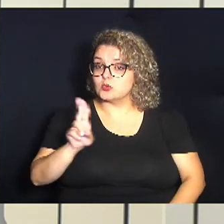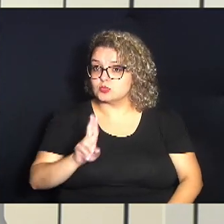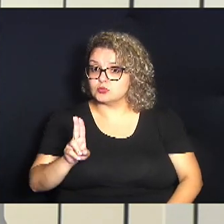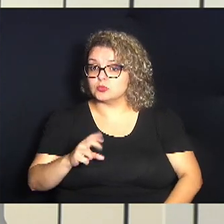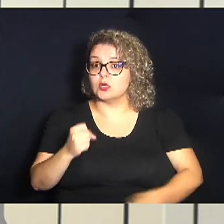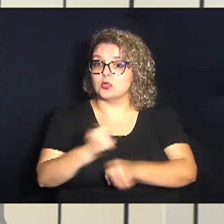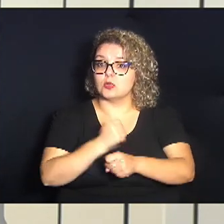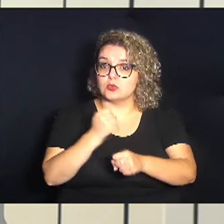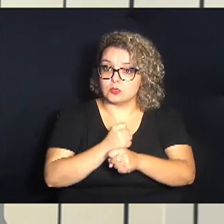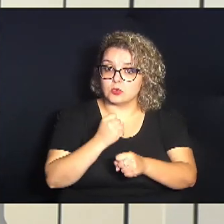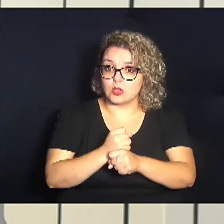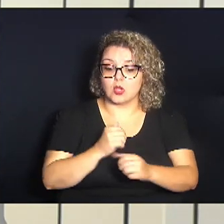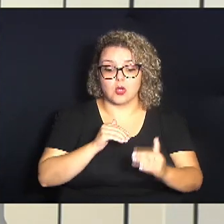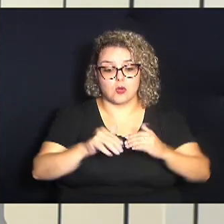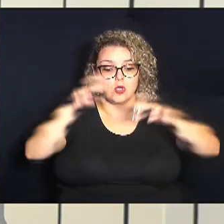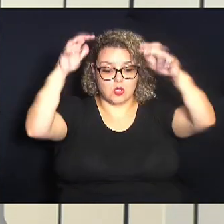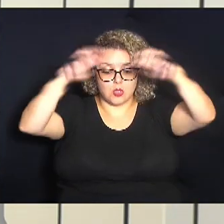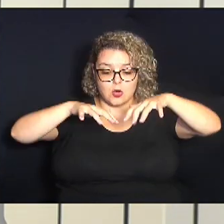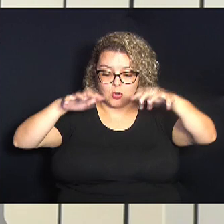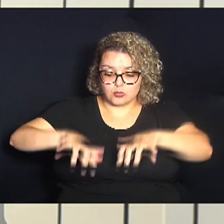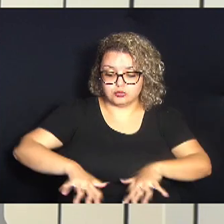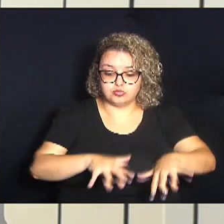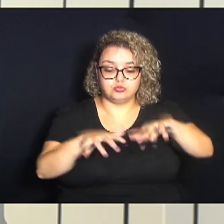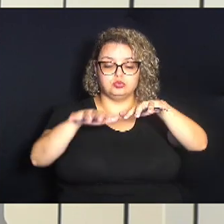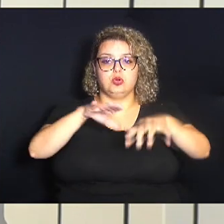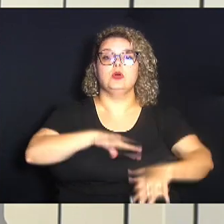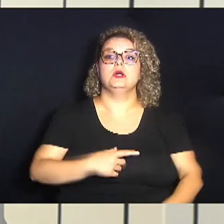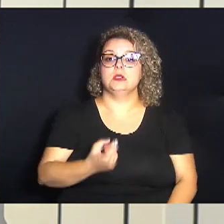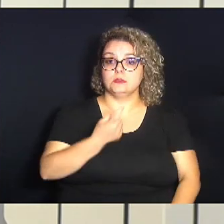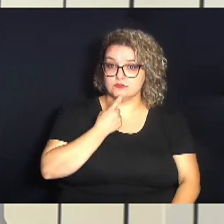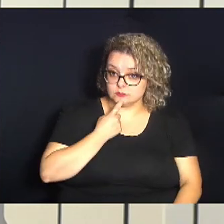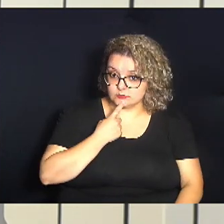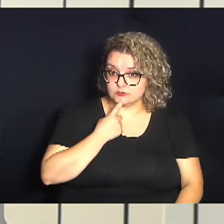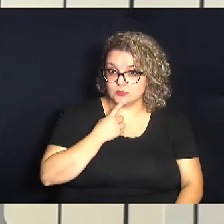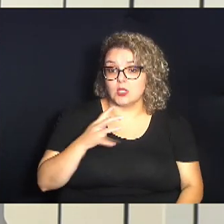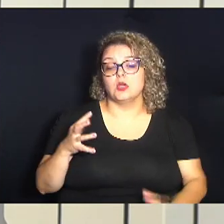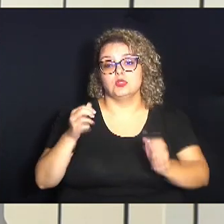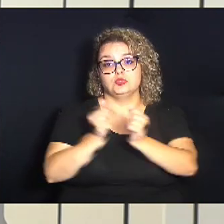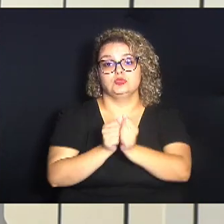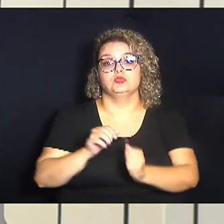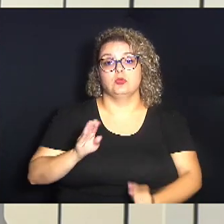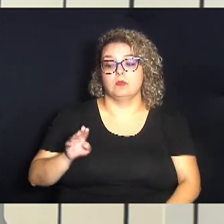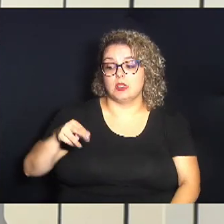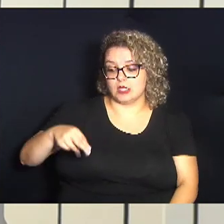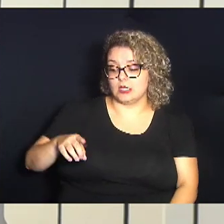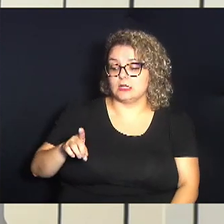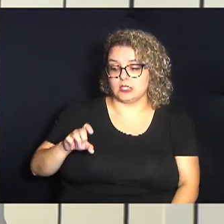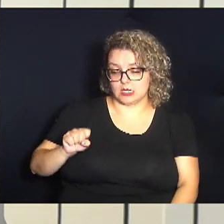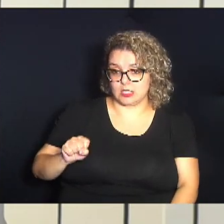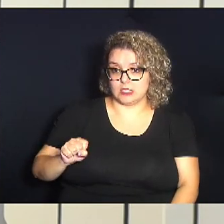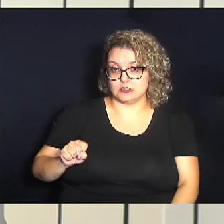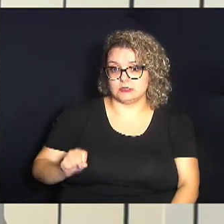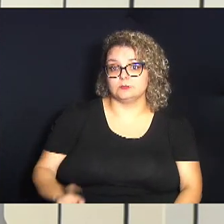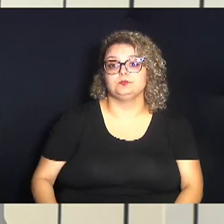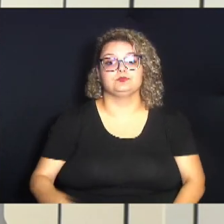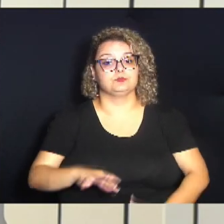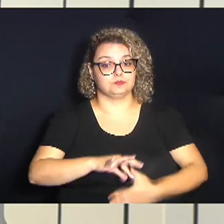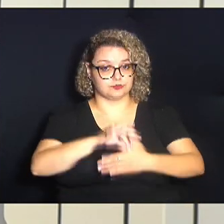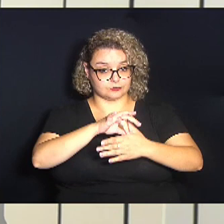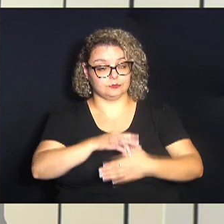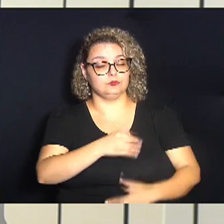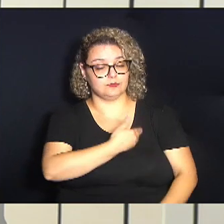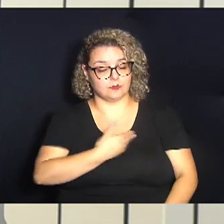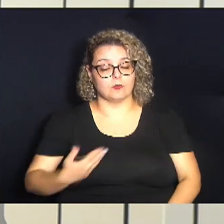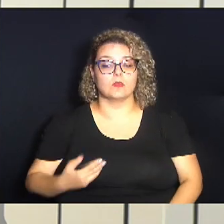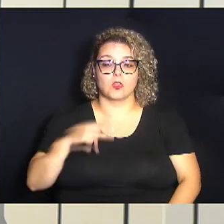obras anti-enchente aqui na cidade de Campinas, isso junto ao BNDES. O líder de governo aqui na Câmara, o vereador